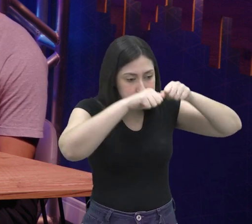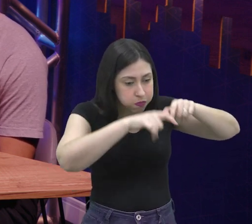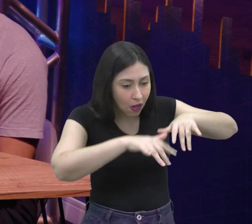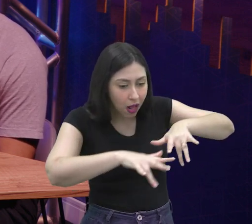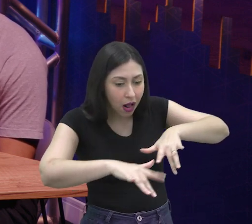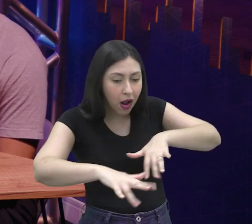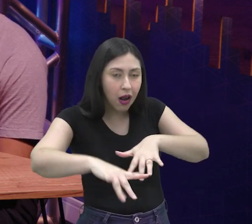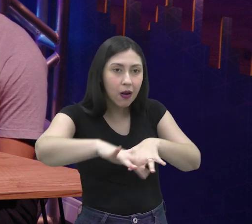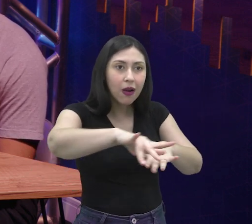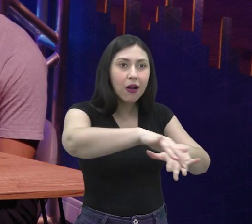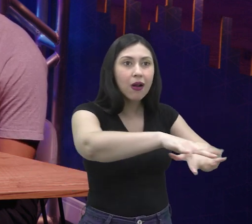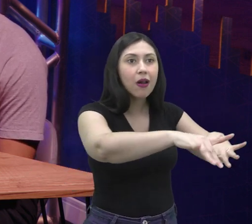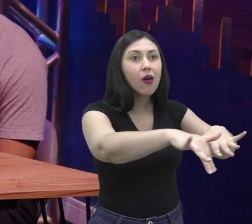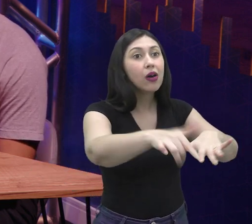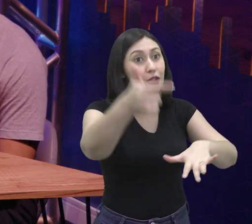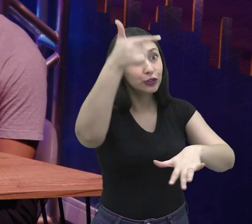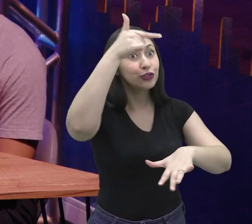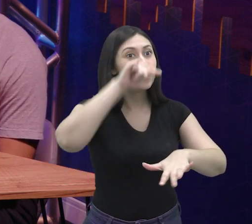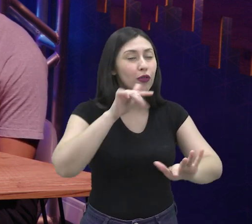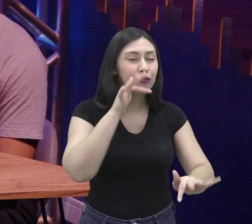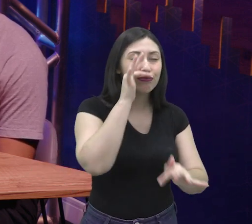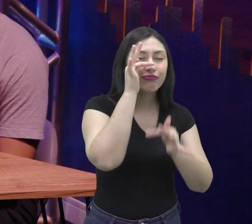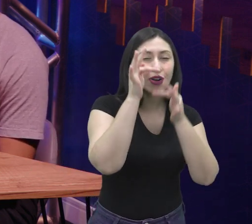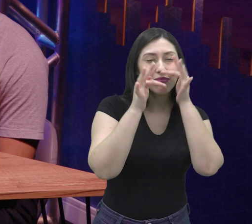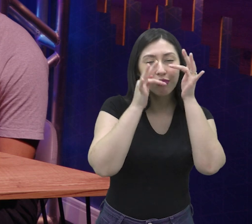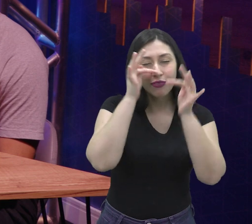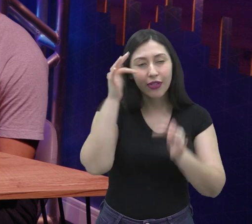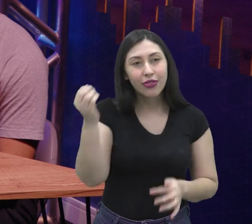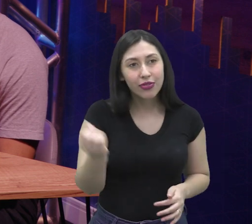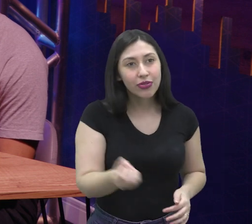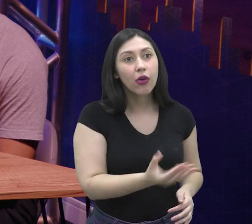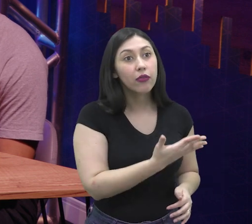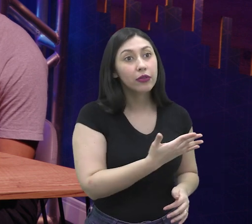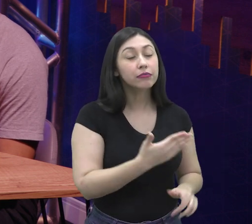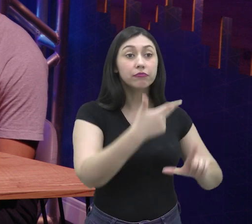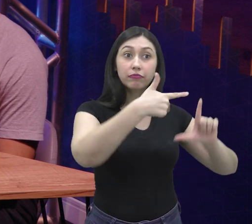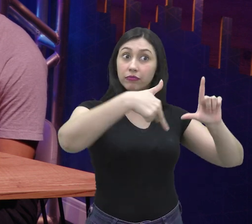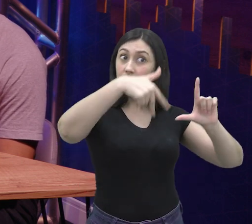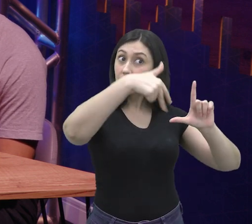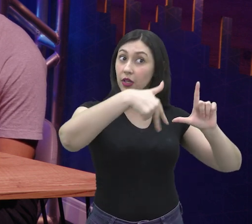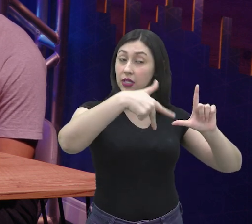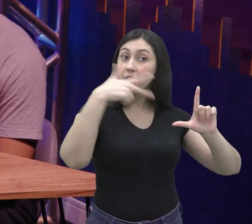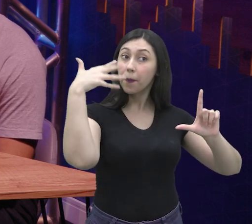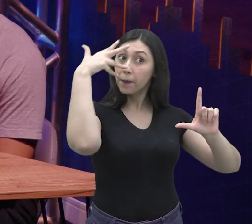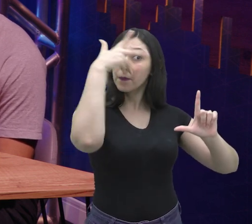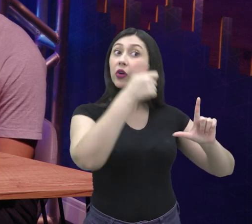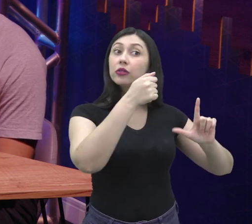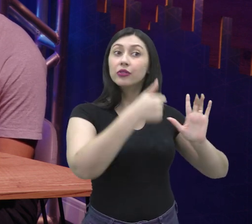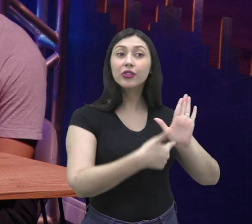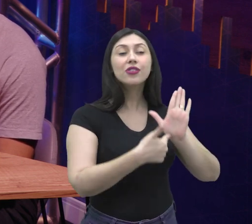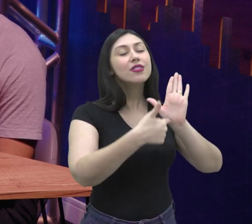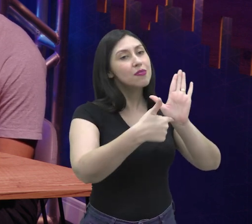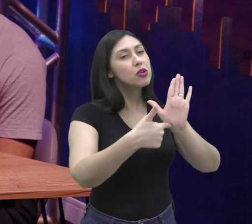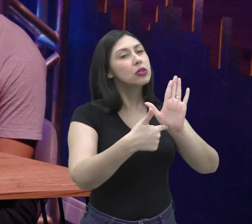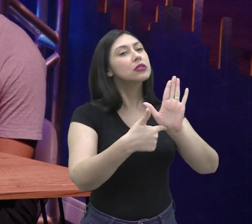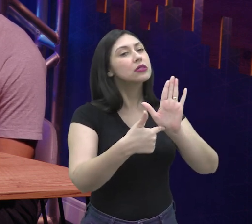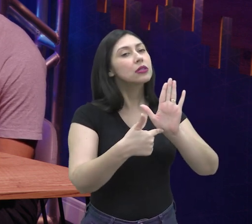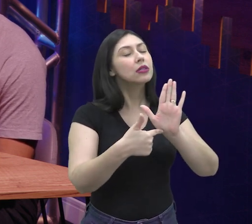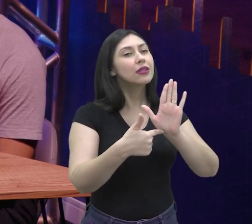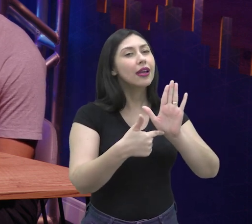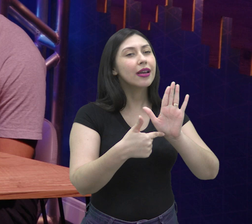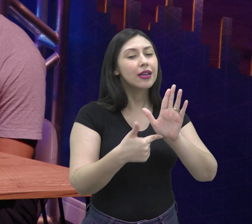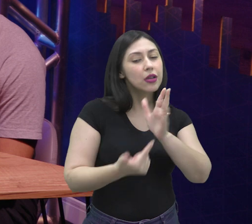daí a água replanta tudo de novo. Então, assim, é uma animação muito bonita que mostra um pouco dessa ligação, né,